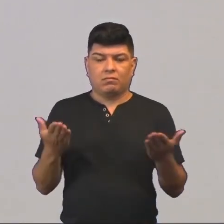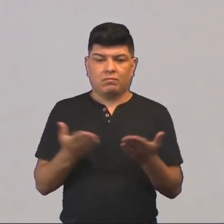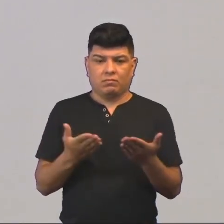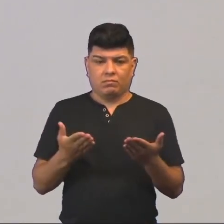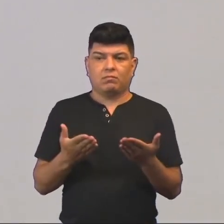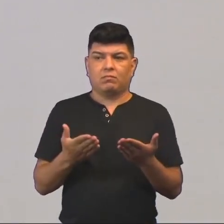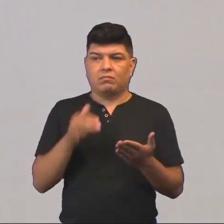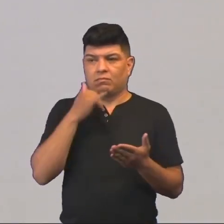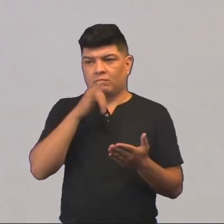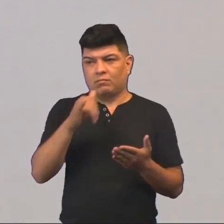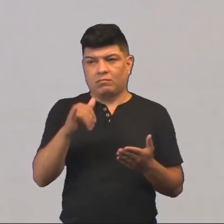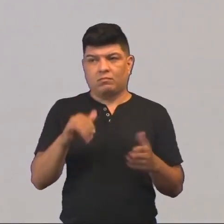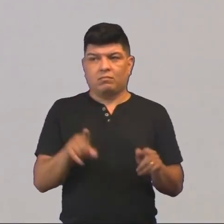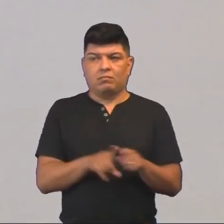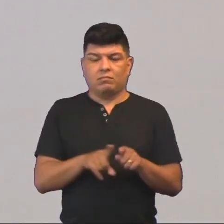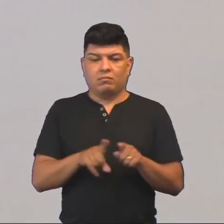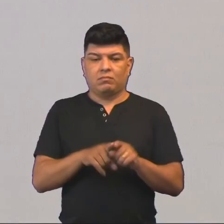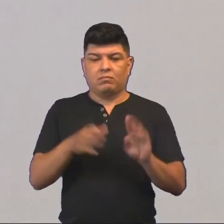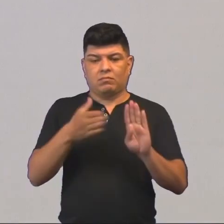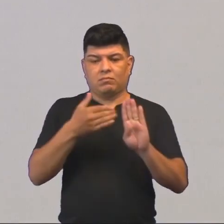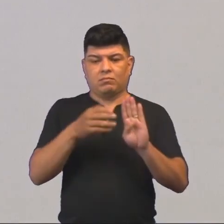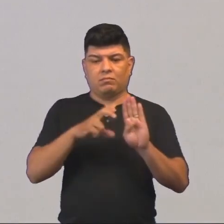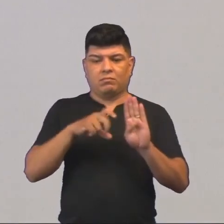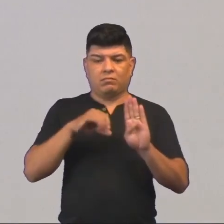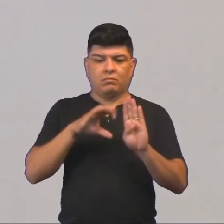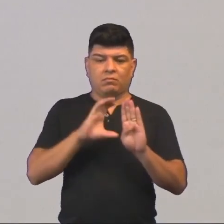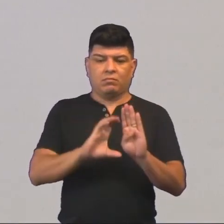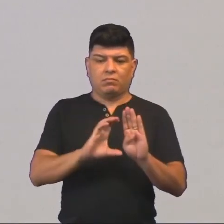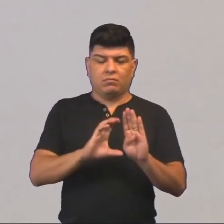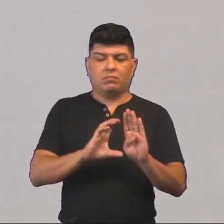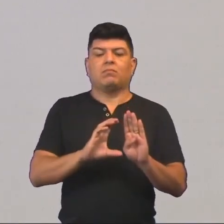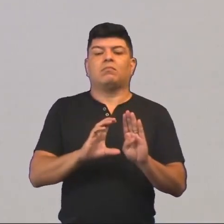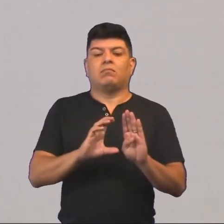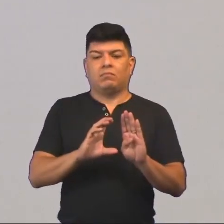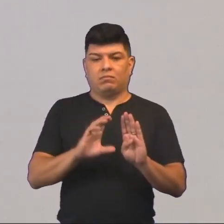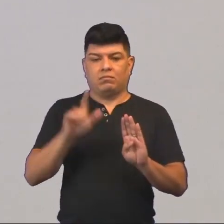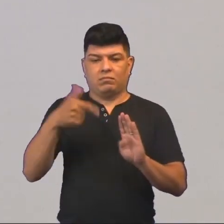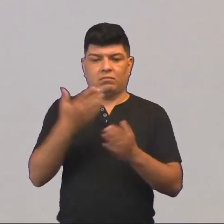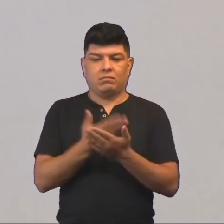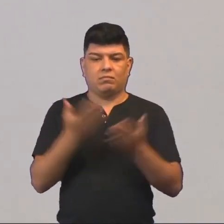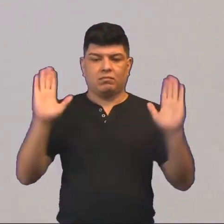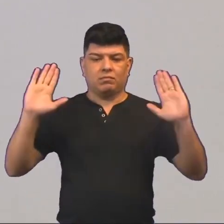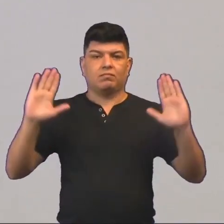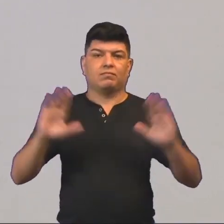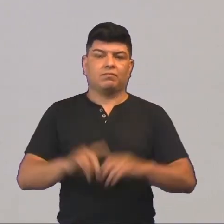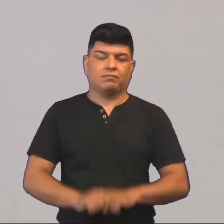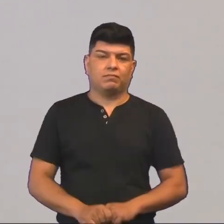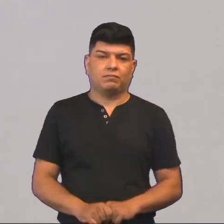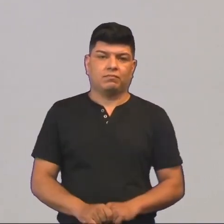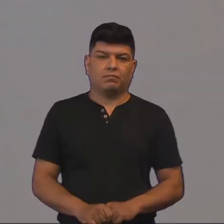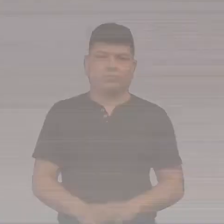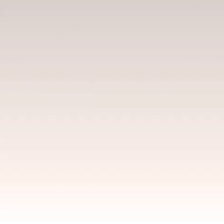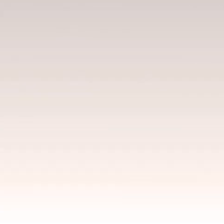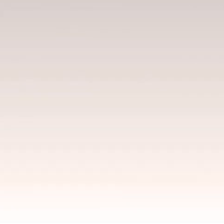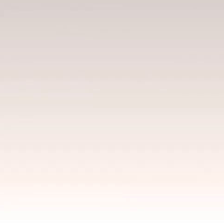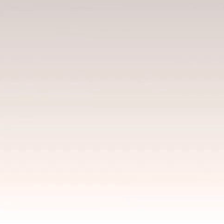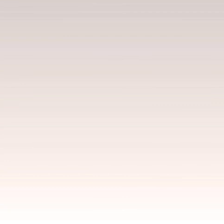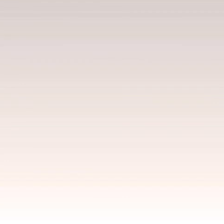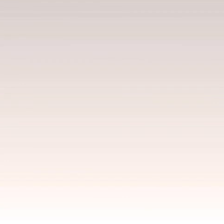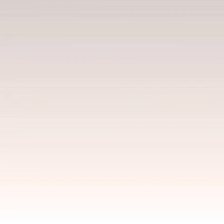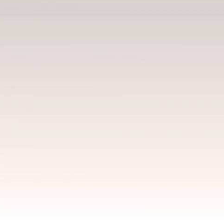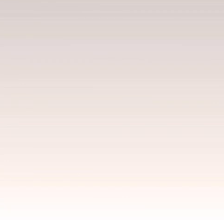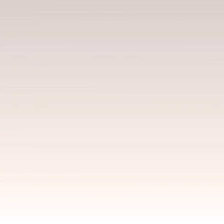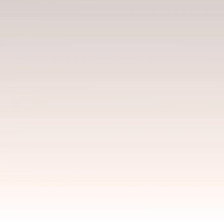a respeito de energia elétrica. Vocês podem acessá-la mais vezes na plataforma Eduque. Até a próxima aula!